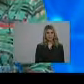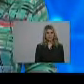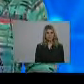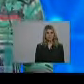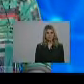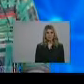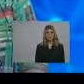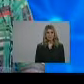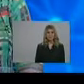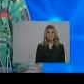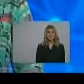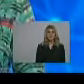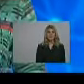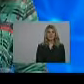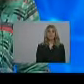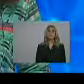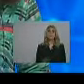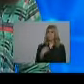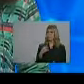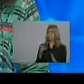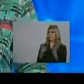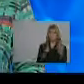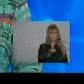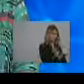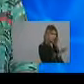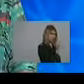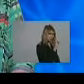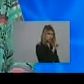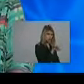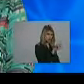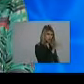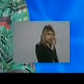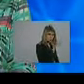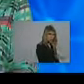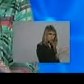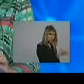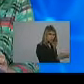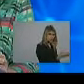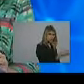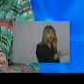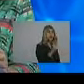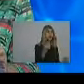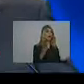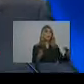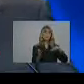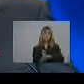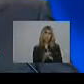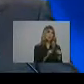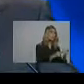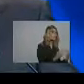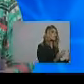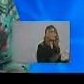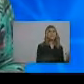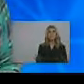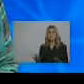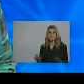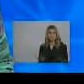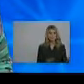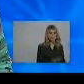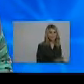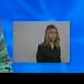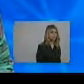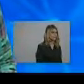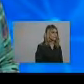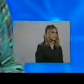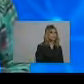O Índio é o último? Ah, é obrigatoriamente o que a senhora precisa fazer. Ele vai fazer a pergunta para o senhor. Ele faz para você.